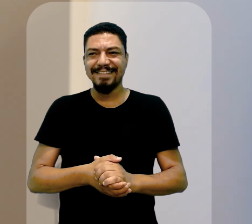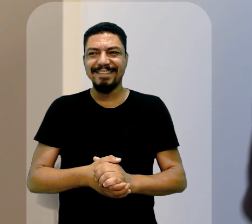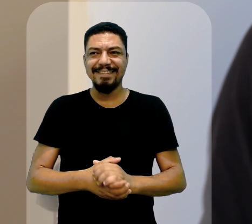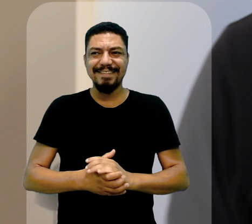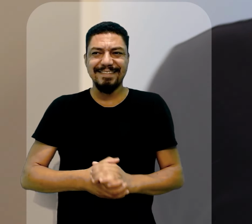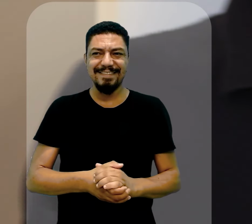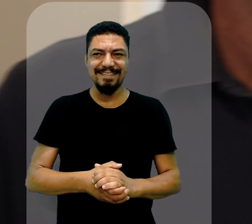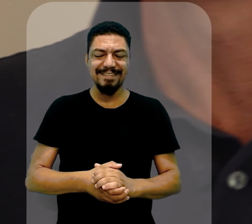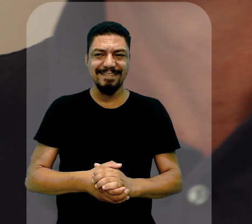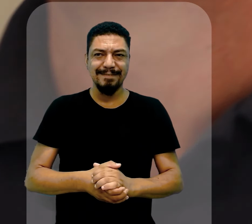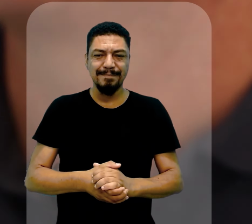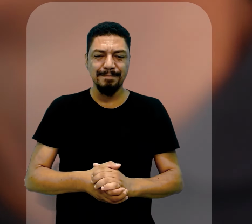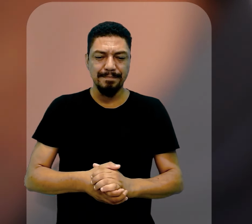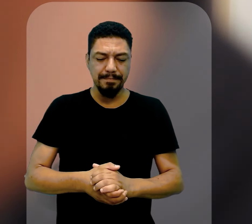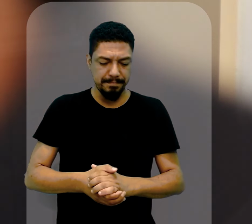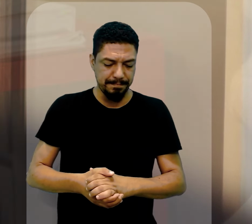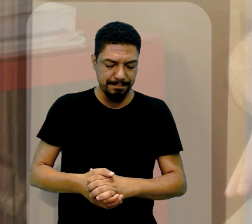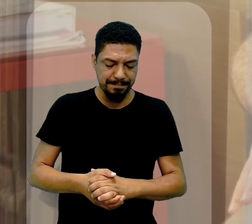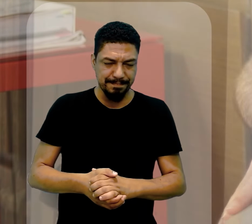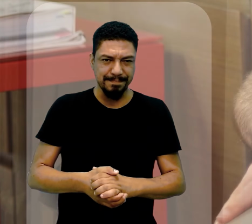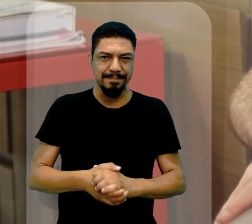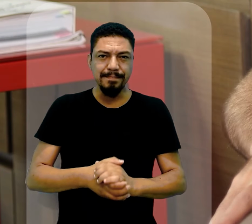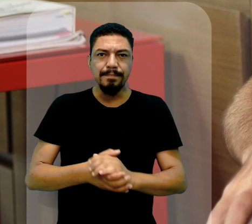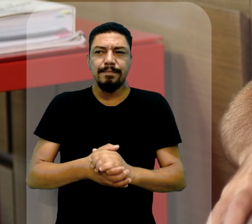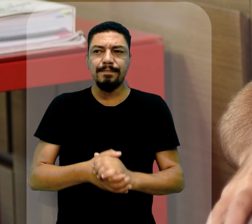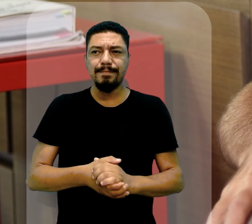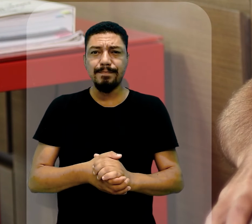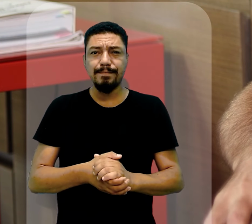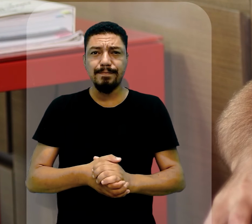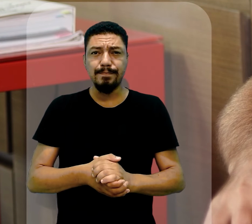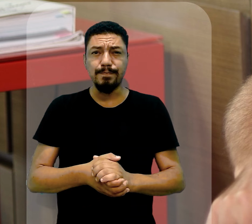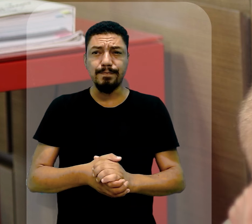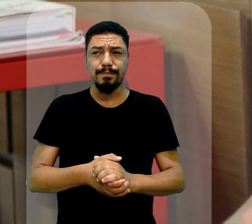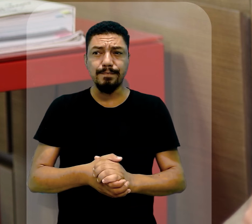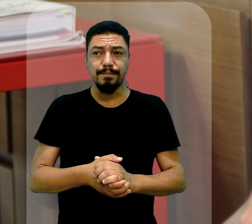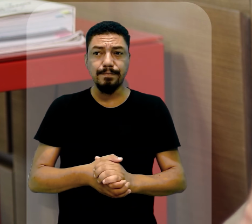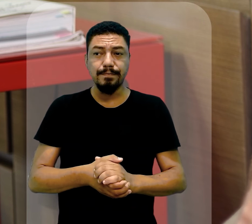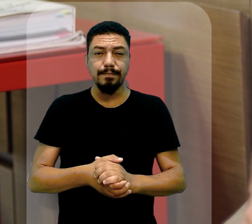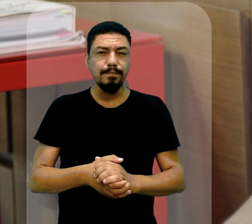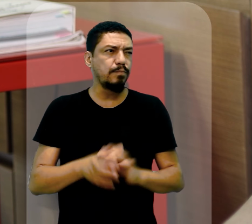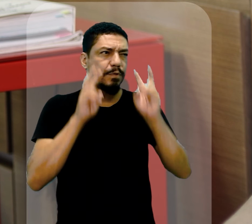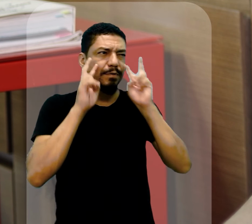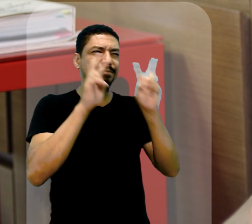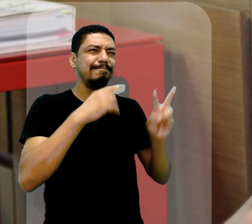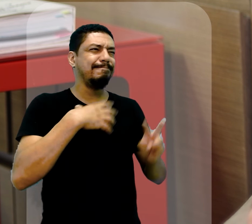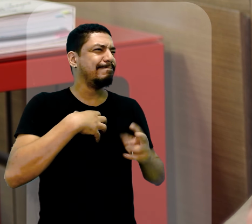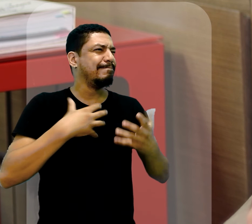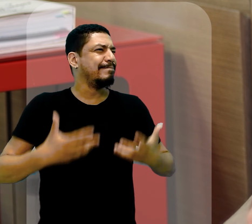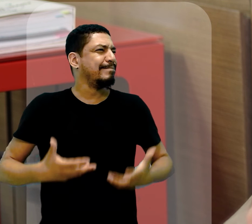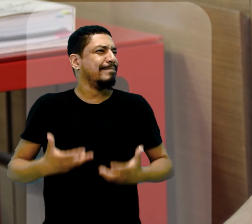De pele clara, cabelos castanhos e calvos, entra no ateliê. Me inspira muito. Muito, muito, até